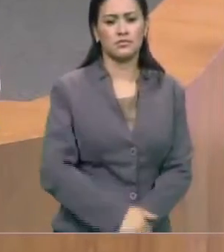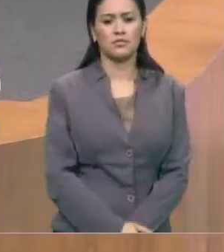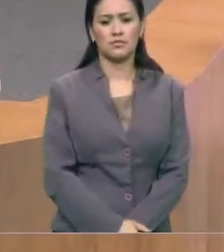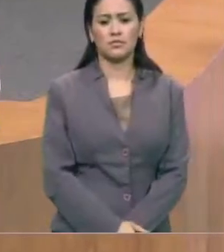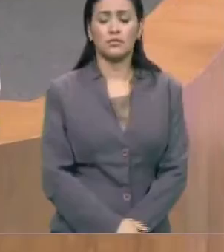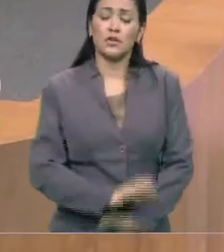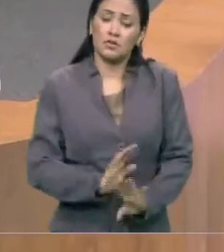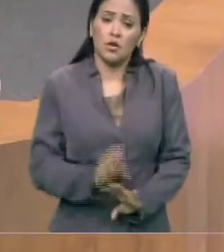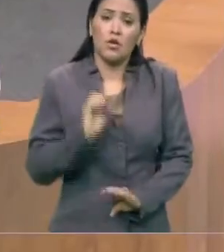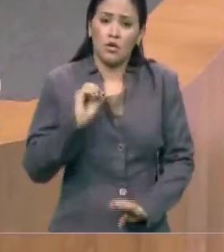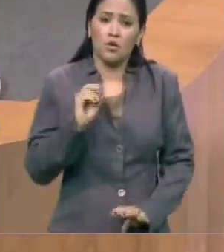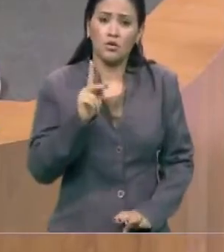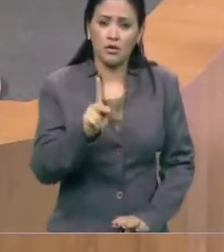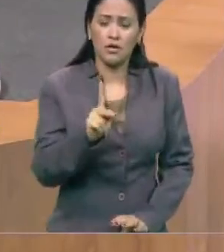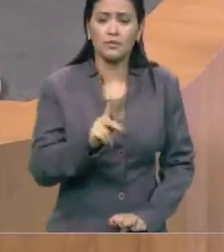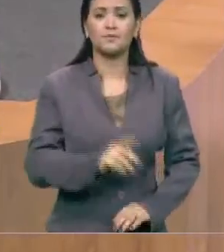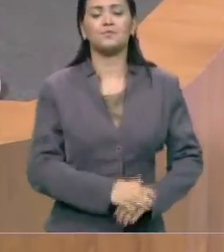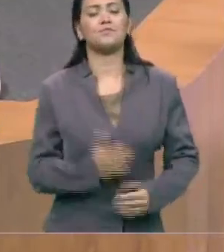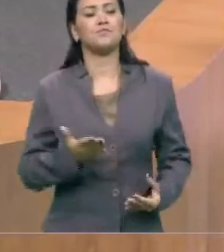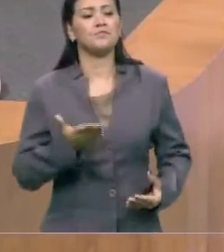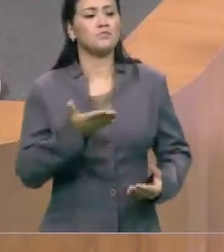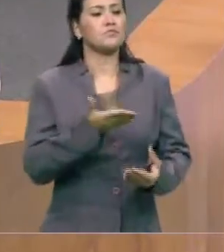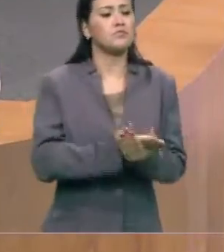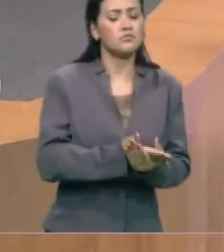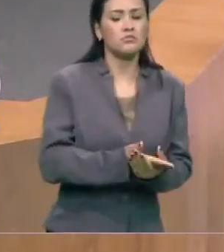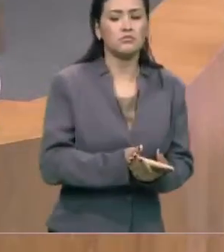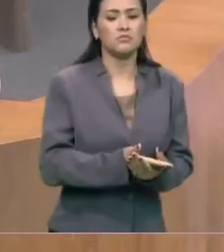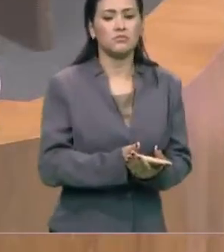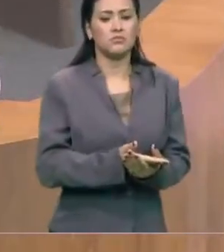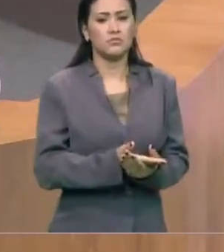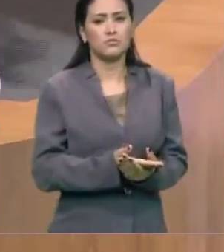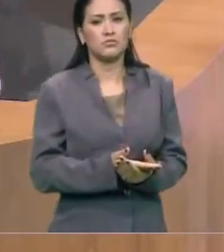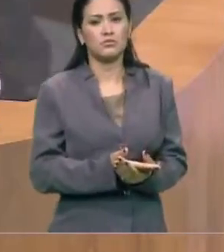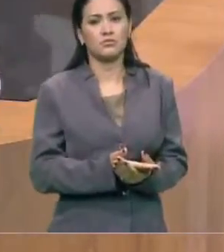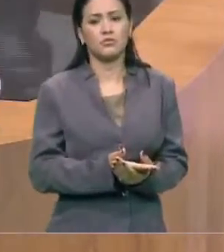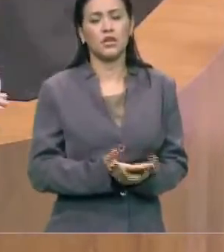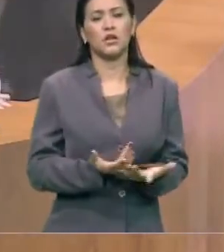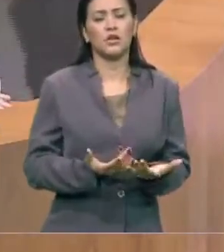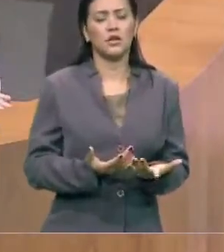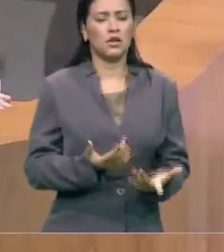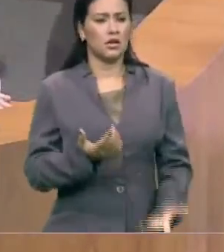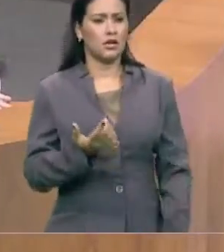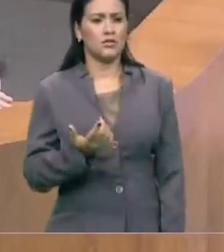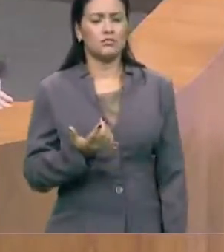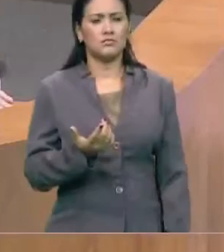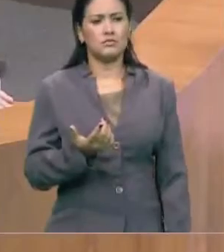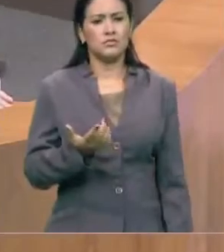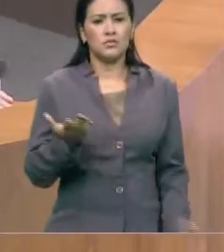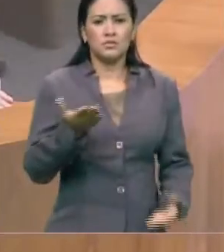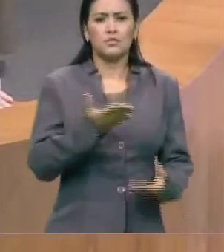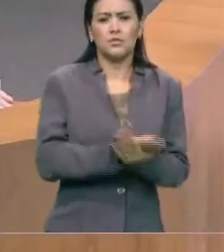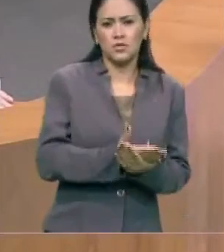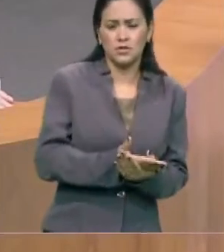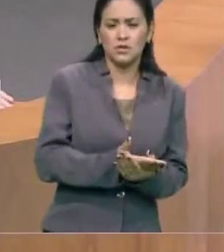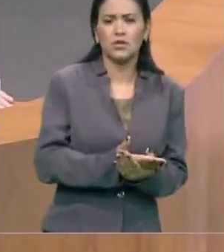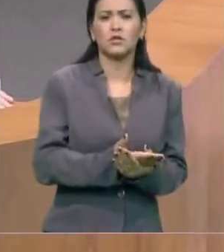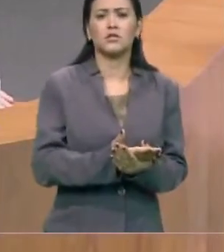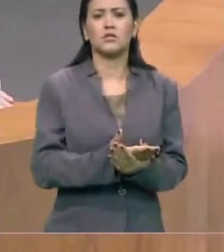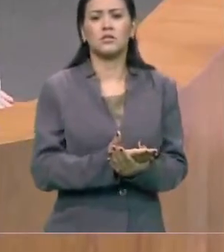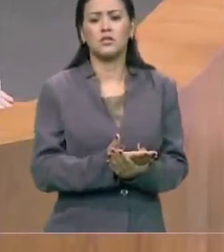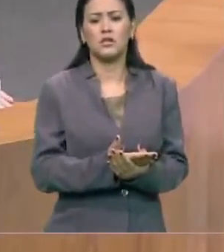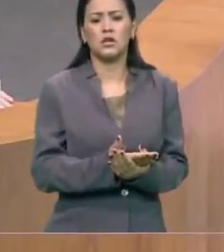bem. Entrou num processo, e aí eu não quero entrar em mérito de quem é culpa ou não. Entrou num processo para que fosse feita